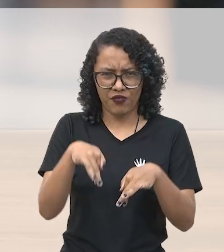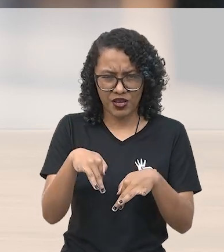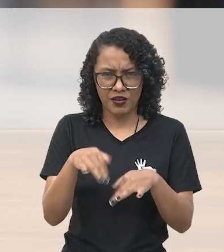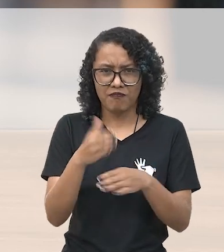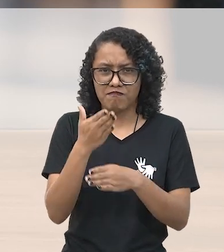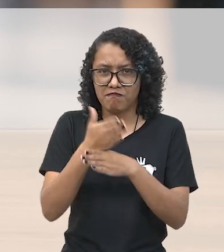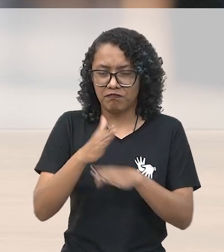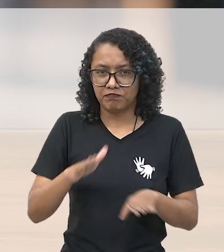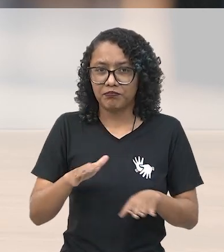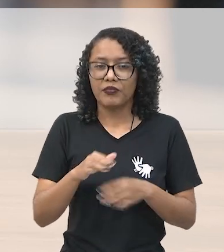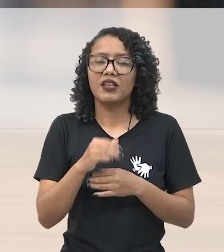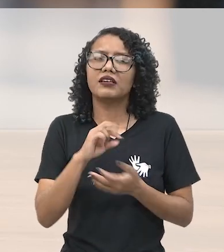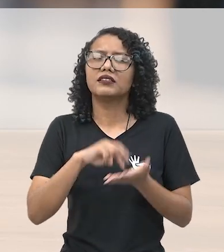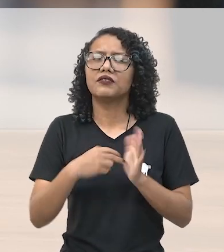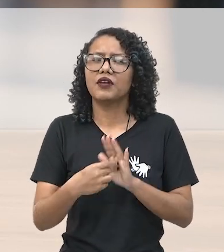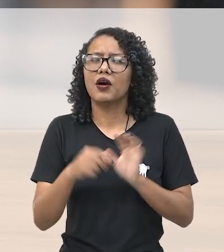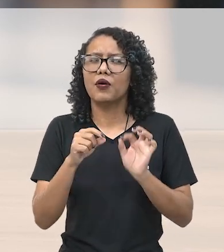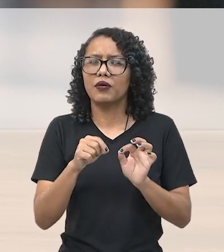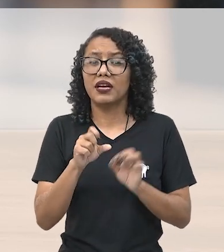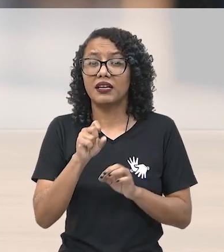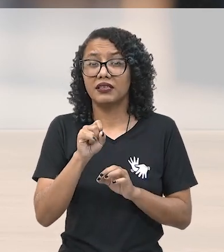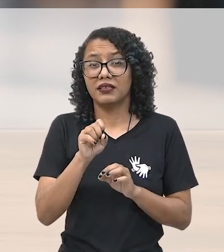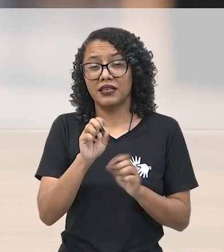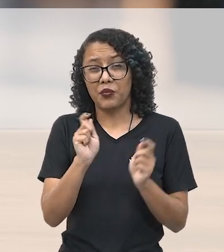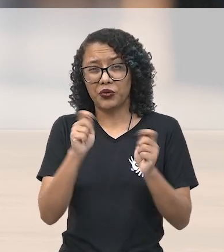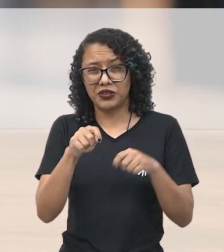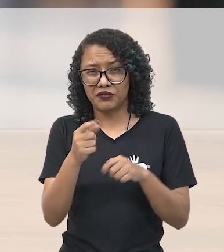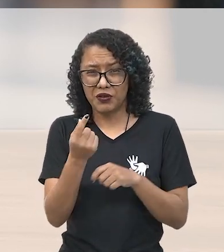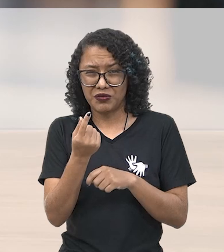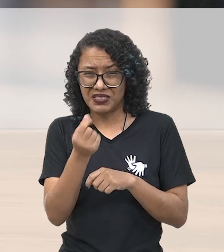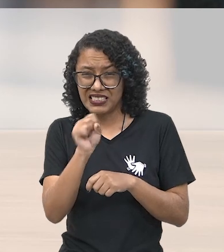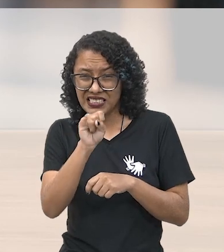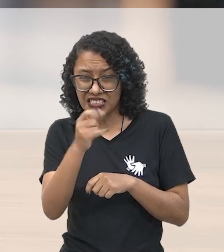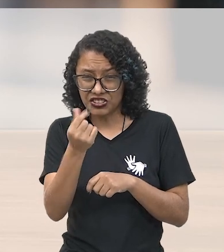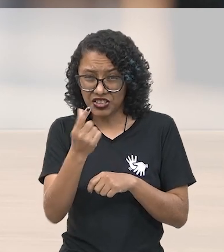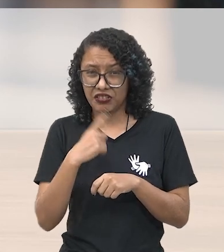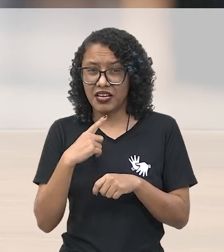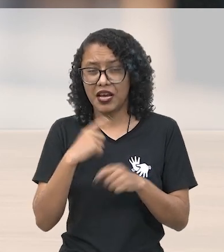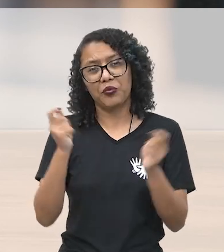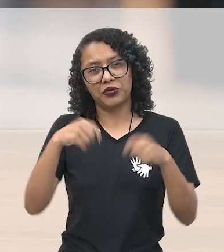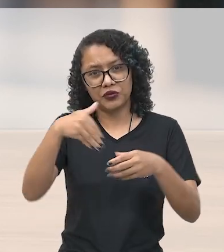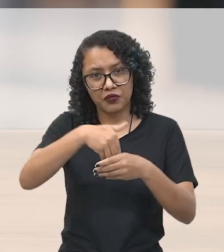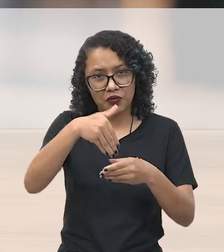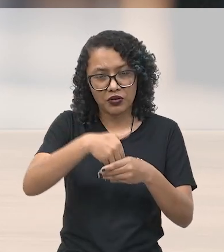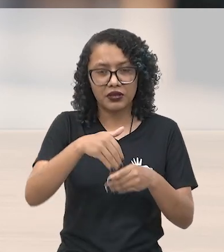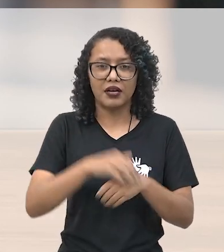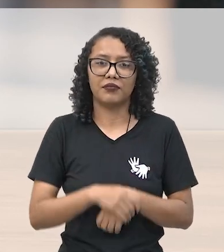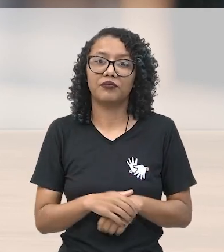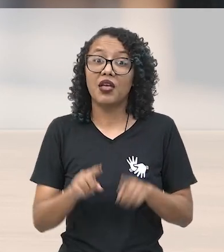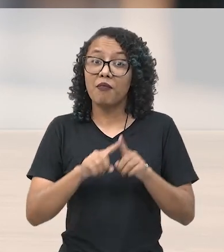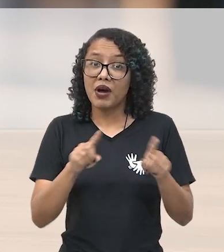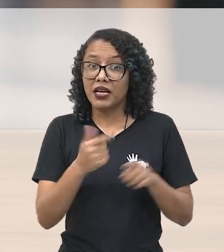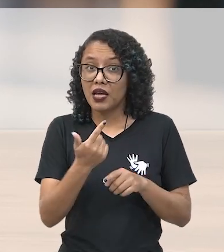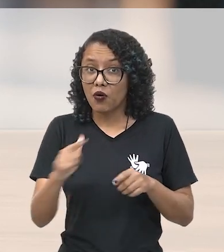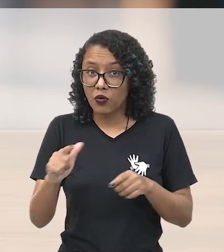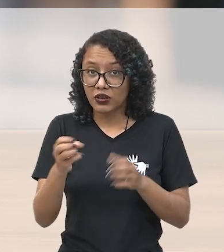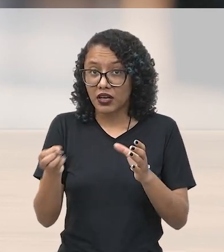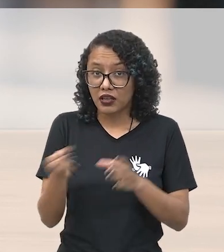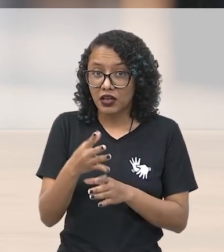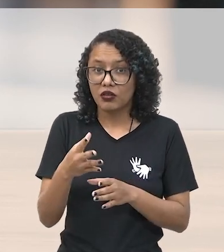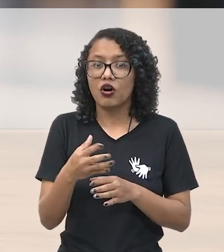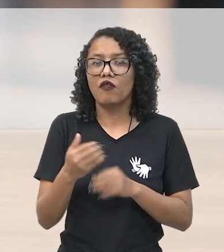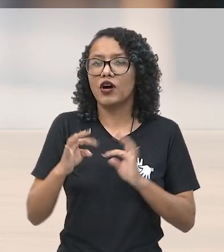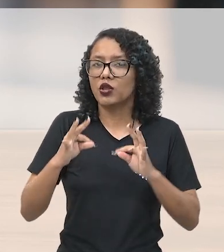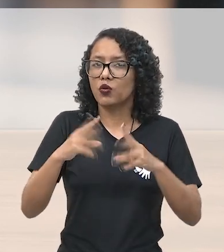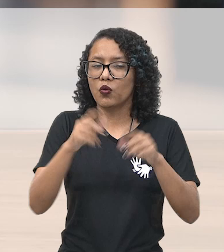somente cidadãos que tivessem determinada renda, eles poderiam votar. Na Constituição de 1891, todos os cidadãos maiores de 21 anos